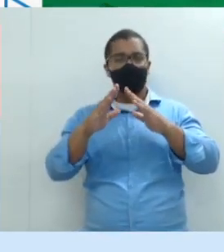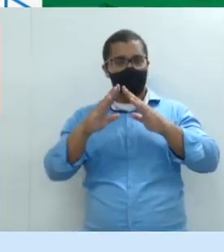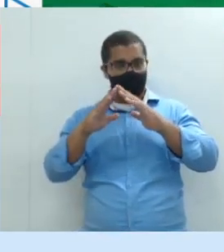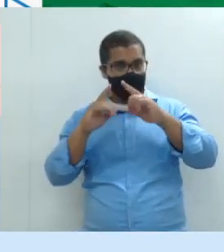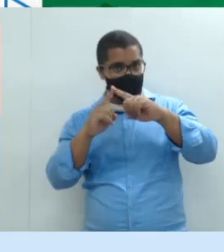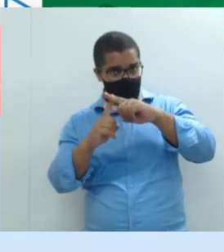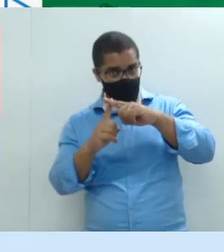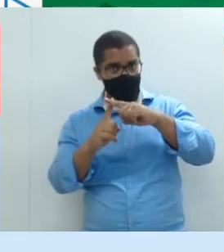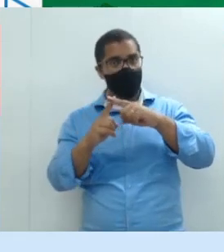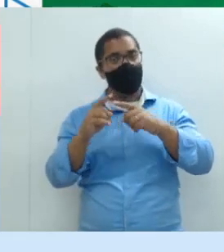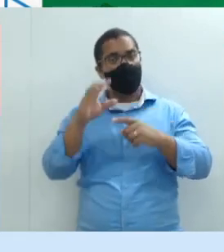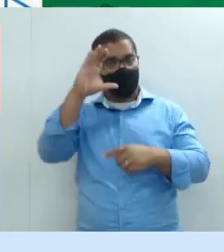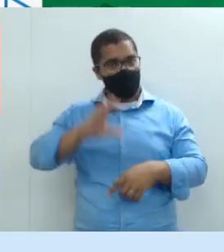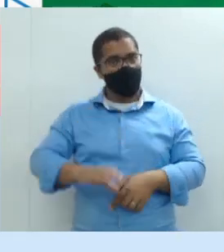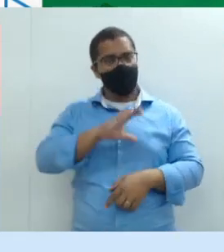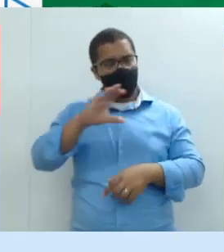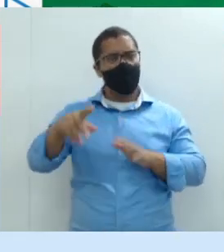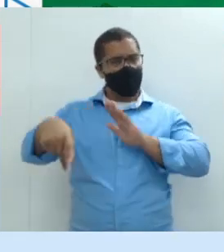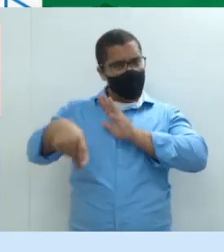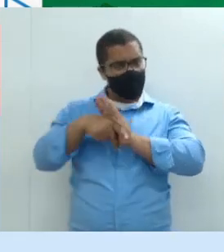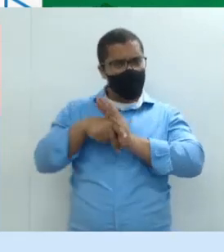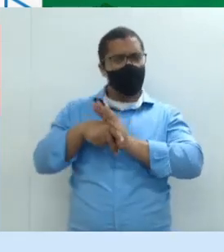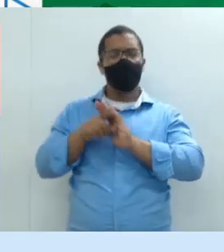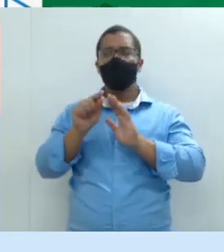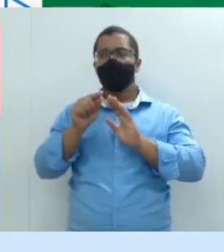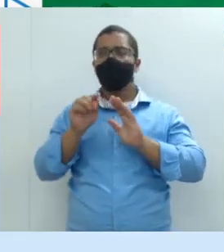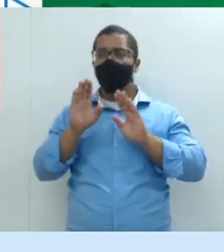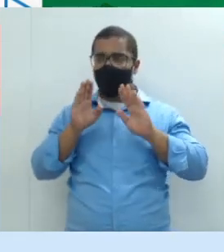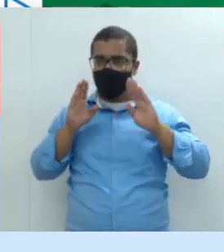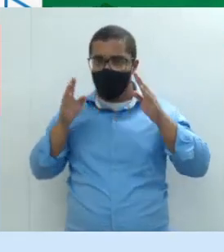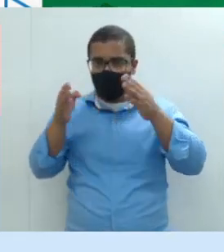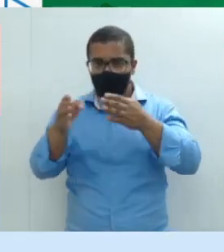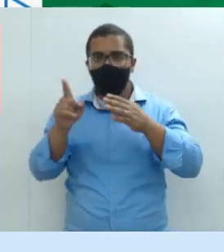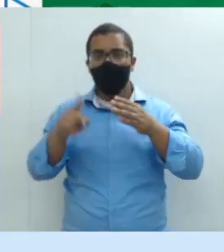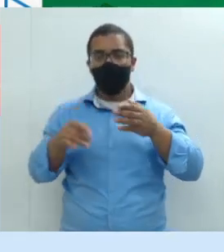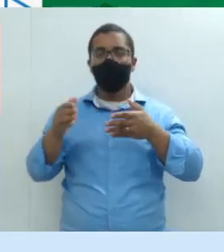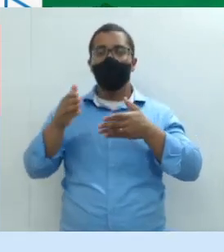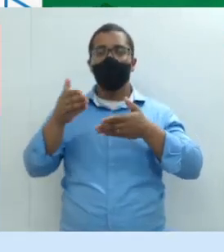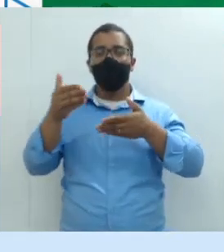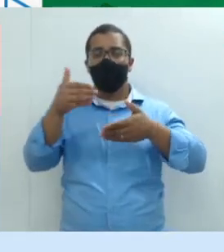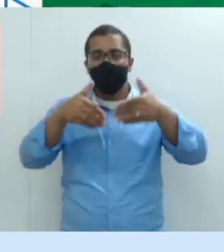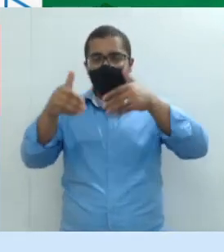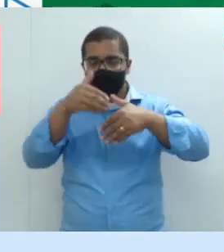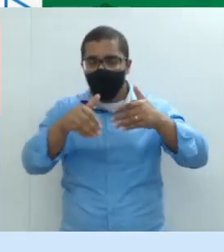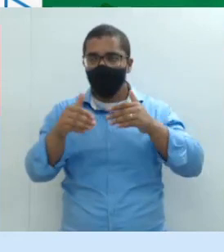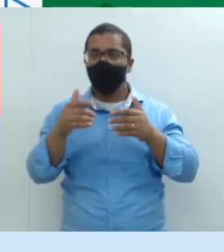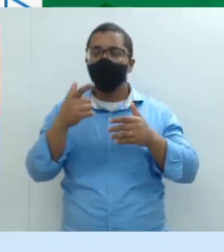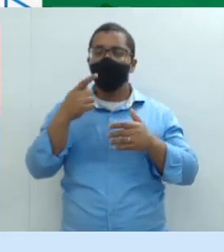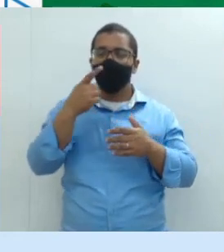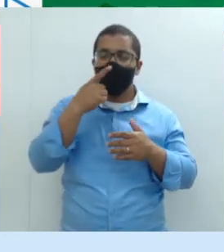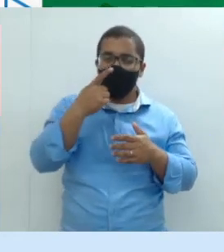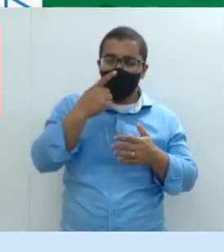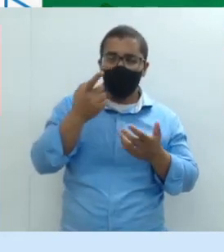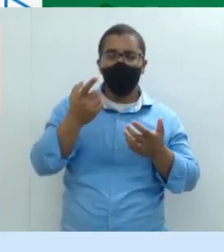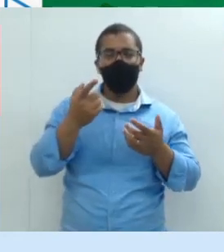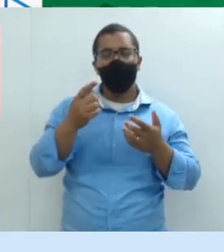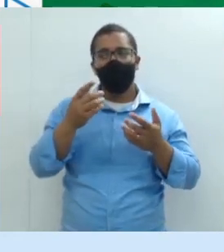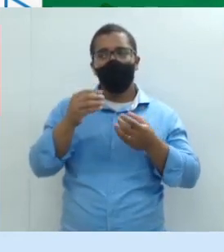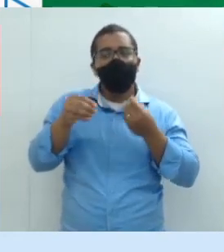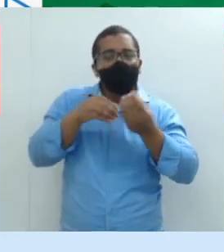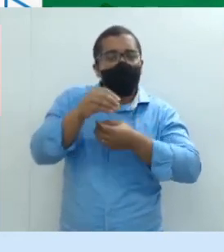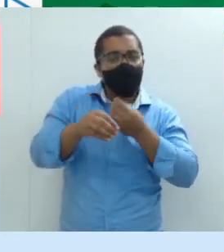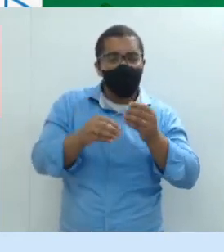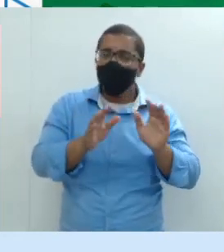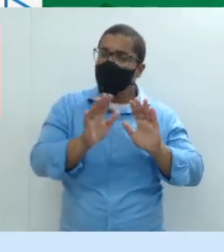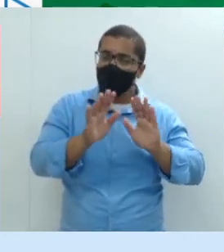parte dessa religião, visando não essa participação tão próxima, né, ou misturada.